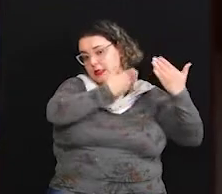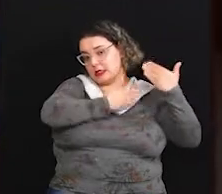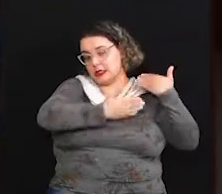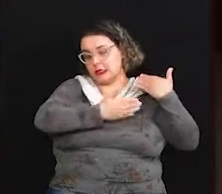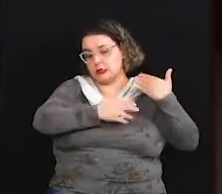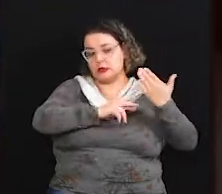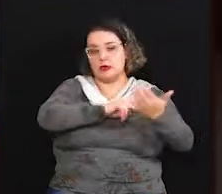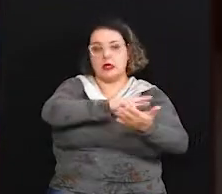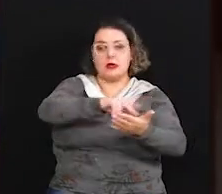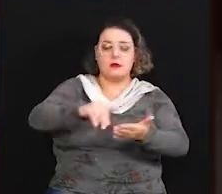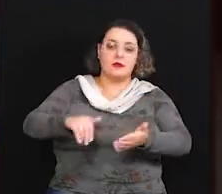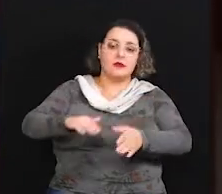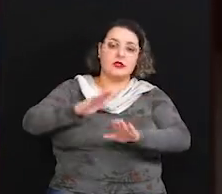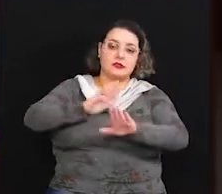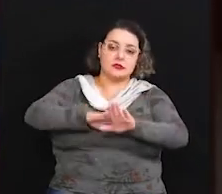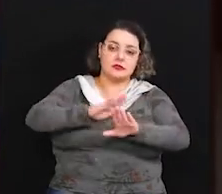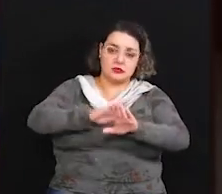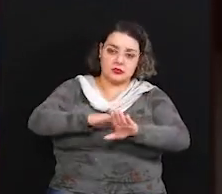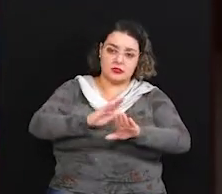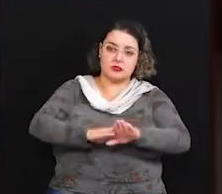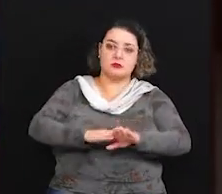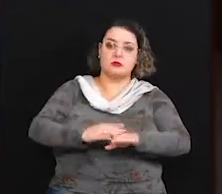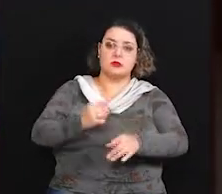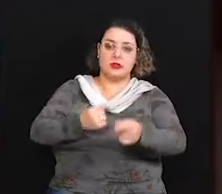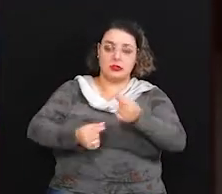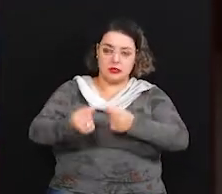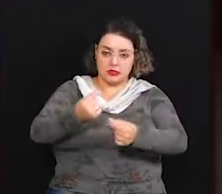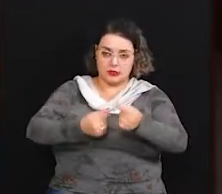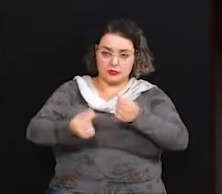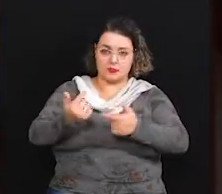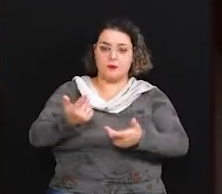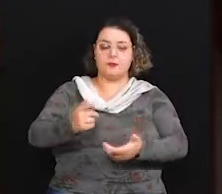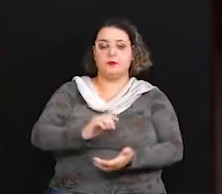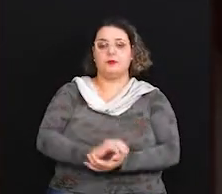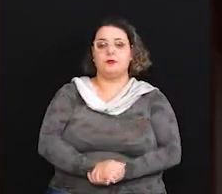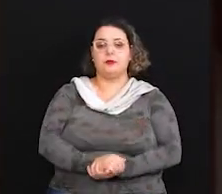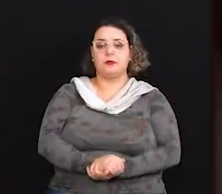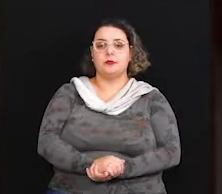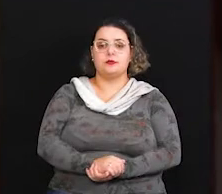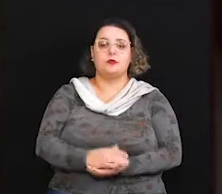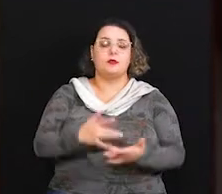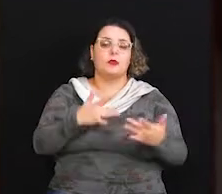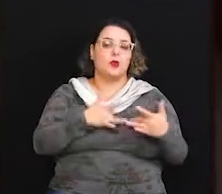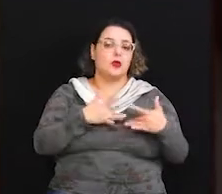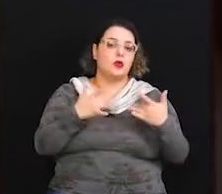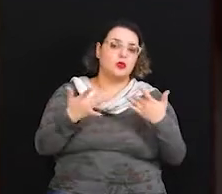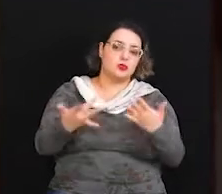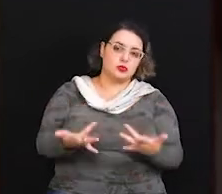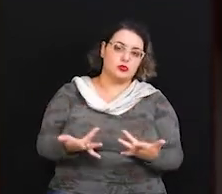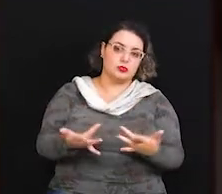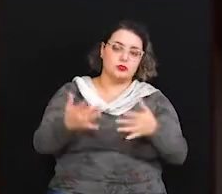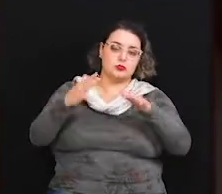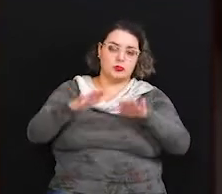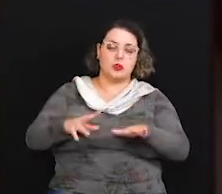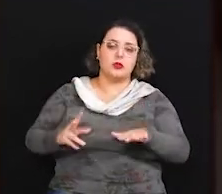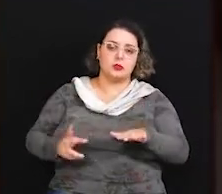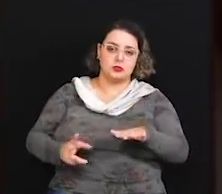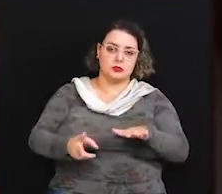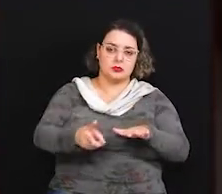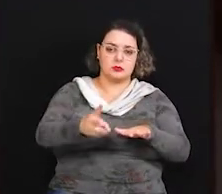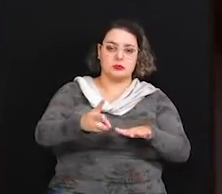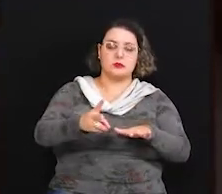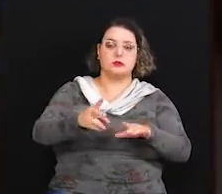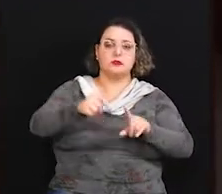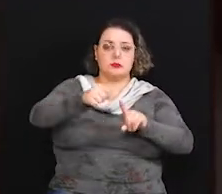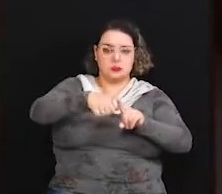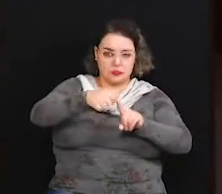tínhamos muitas atividades para gerar receita. Então nós tínhamos doadores permanentes,